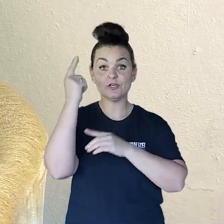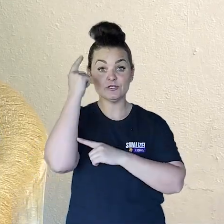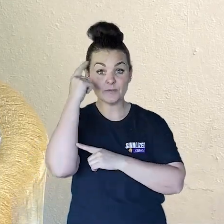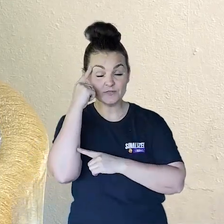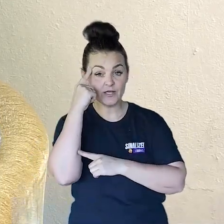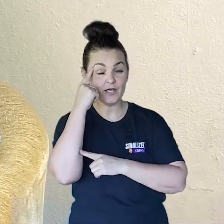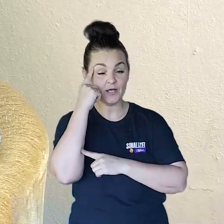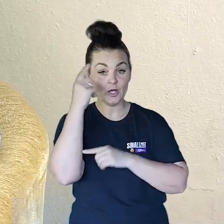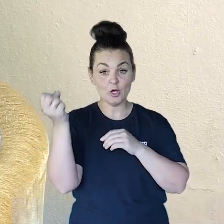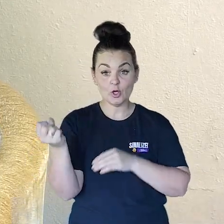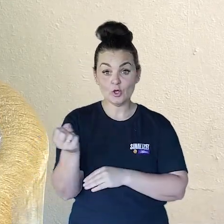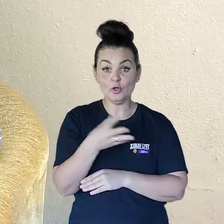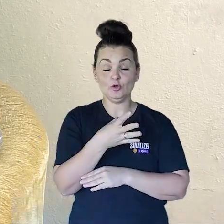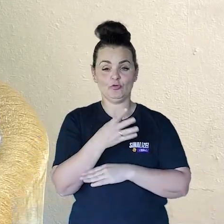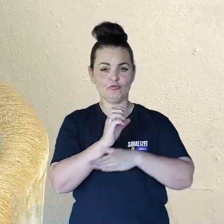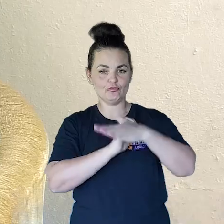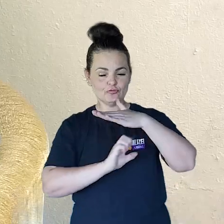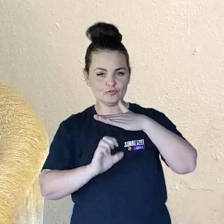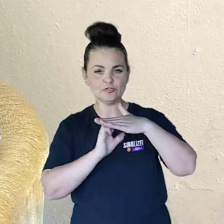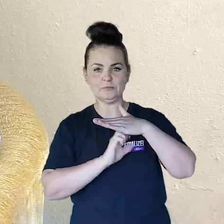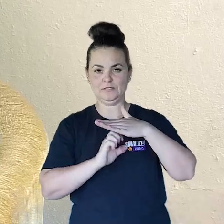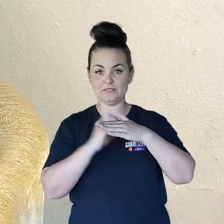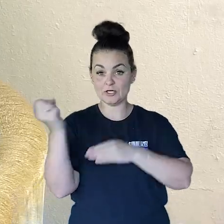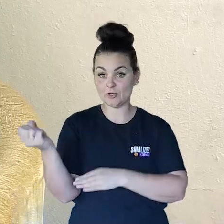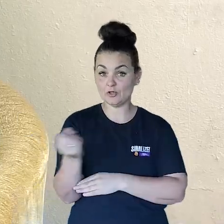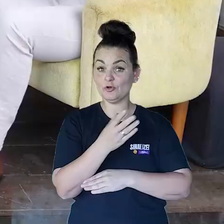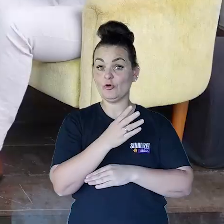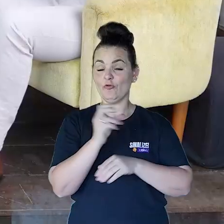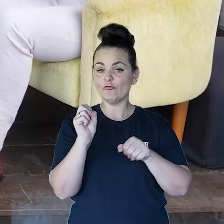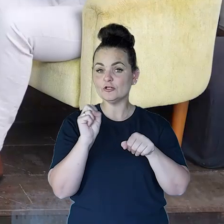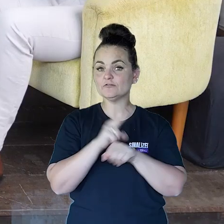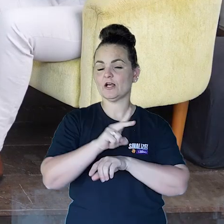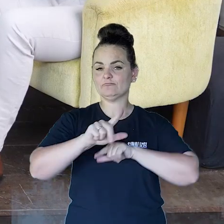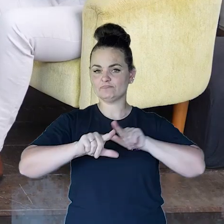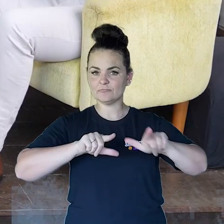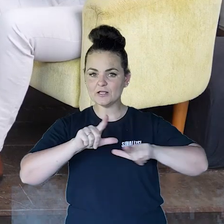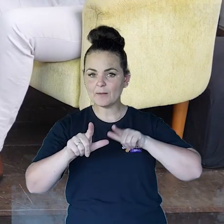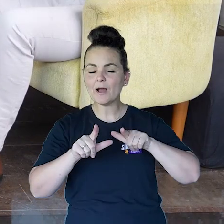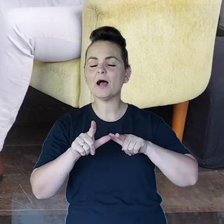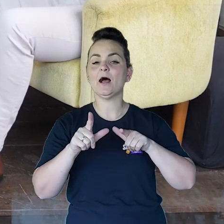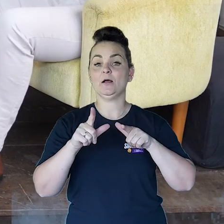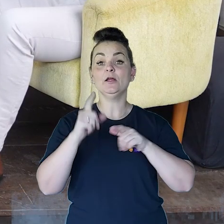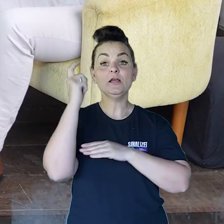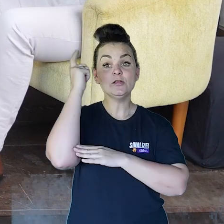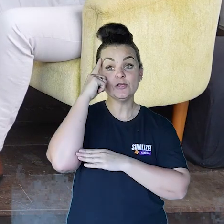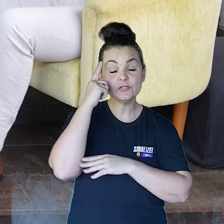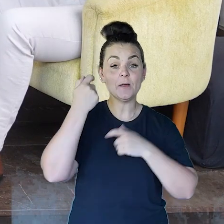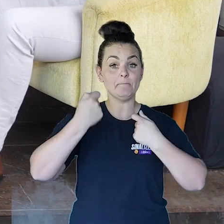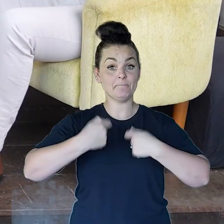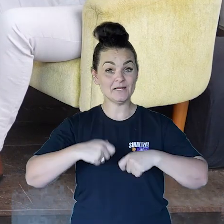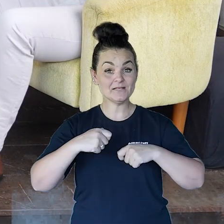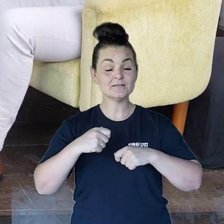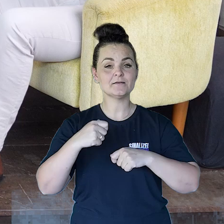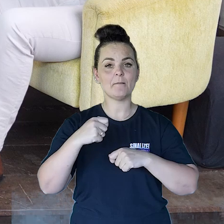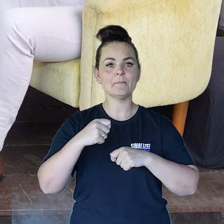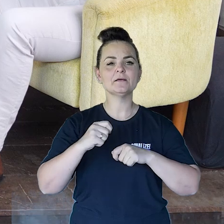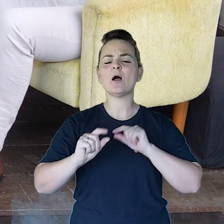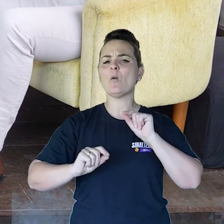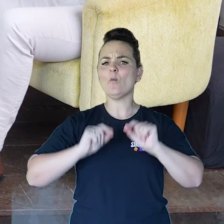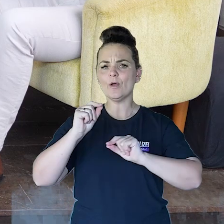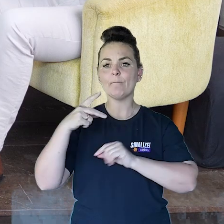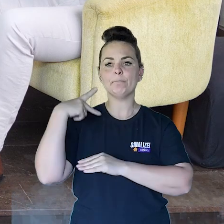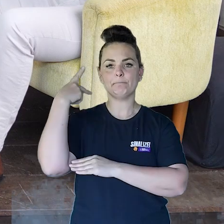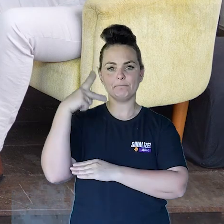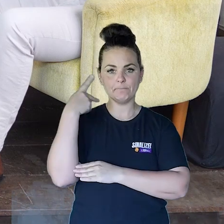o crescimento natural, populacional, ele é constante. E se nós não pensarmos política habitacional